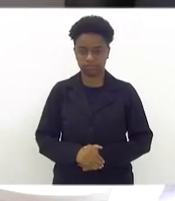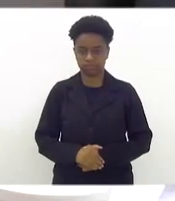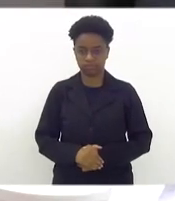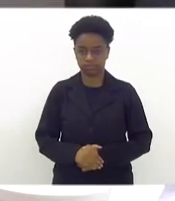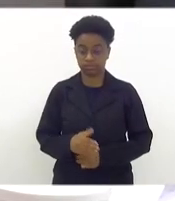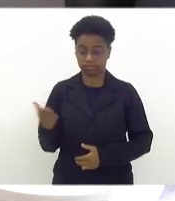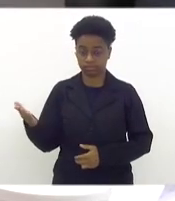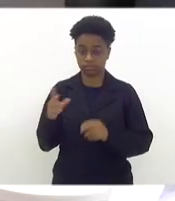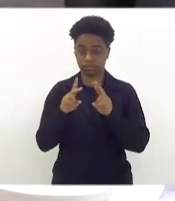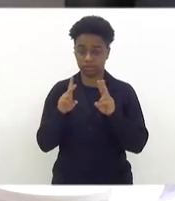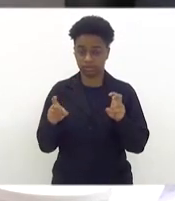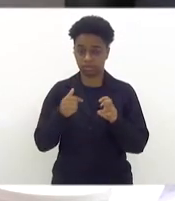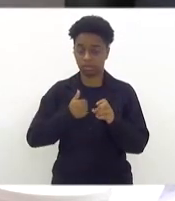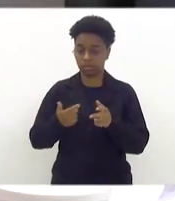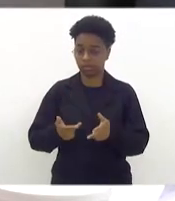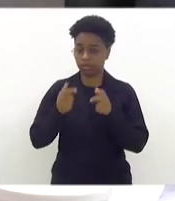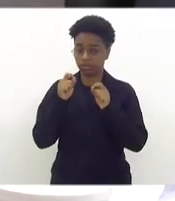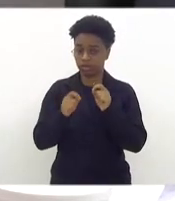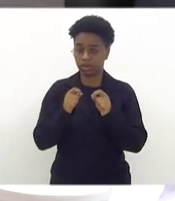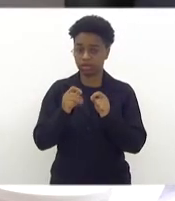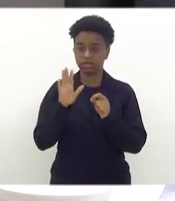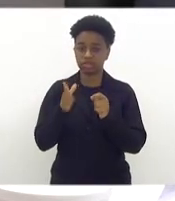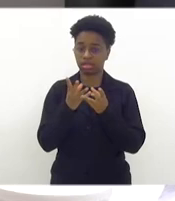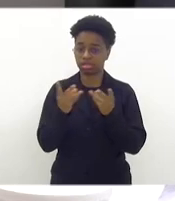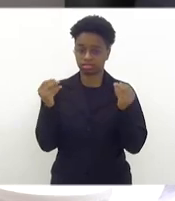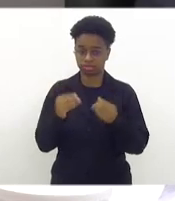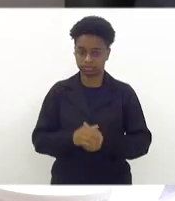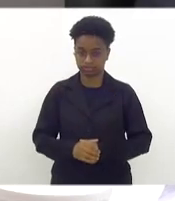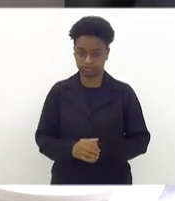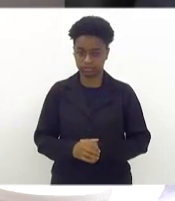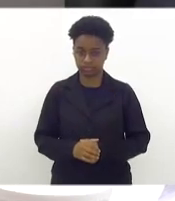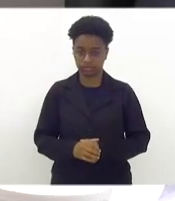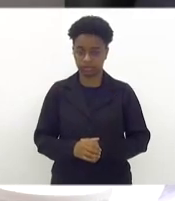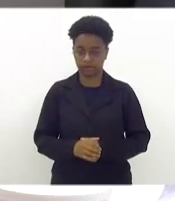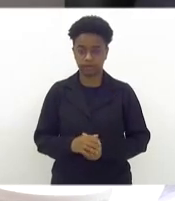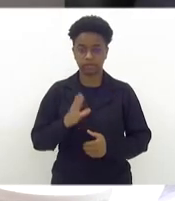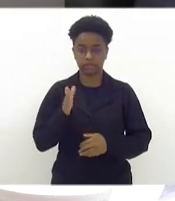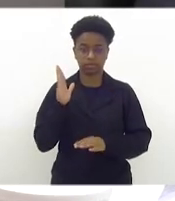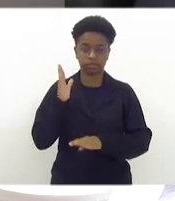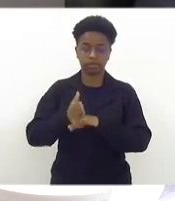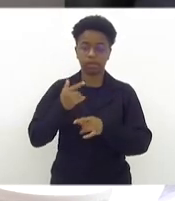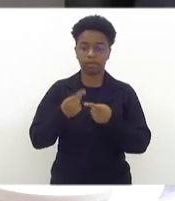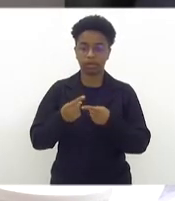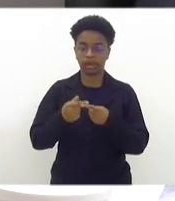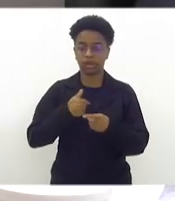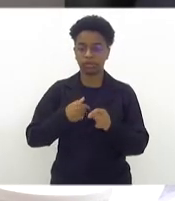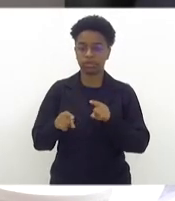no meu entendimento, é matéria vencida contra a gente, porque eu e o deputado Paulo